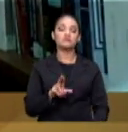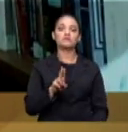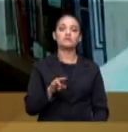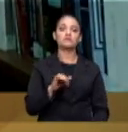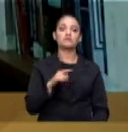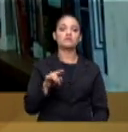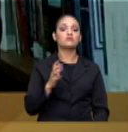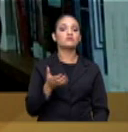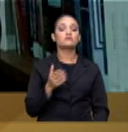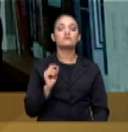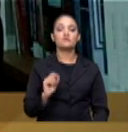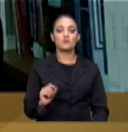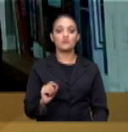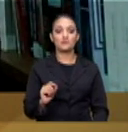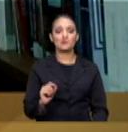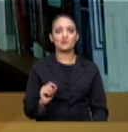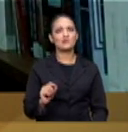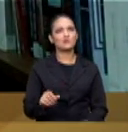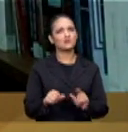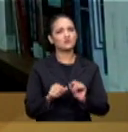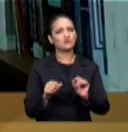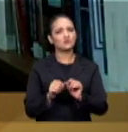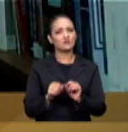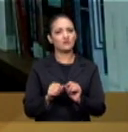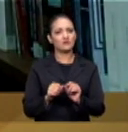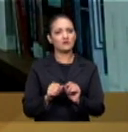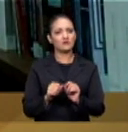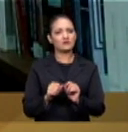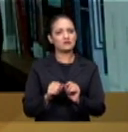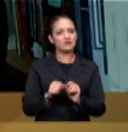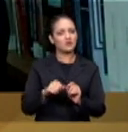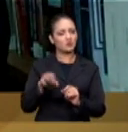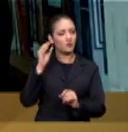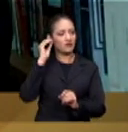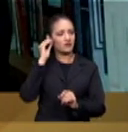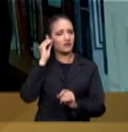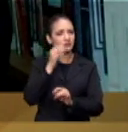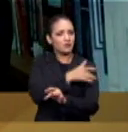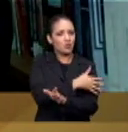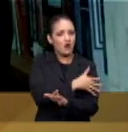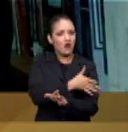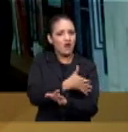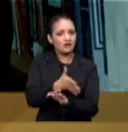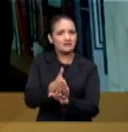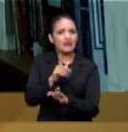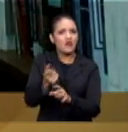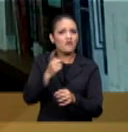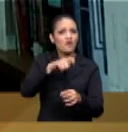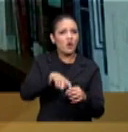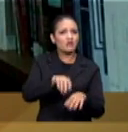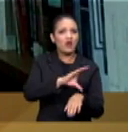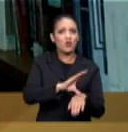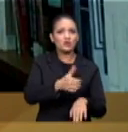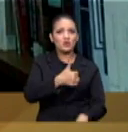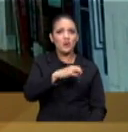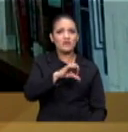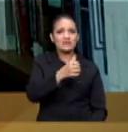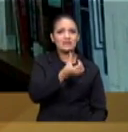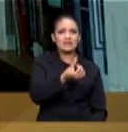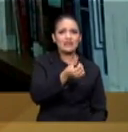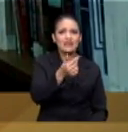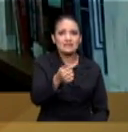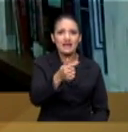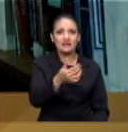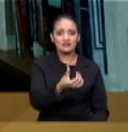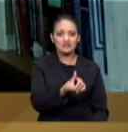interpretação pior do que retrospectiva. Quer se reeditar os critérios lá da Constituição de 67 e 69 e